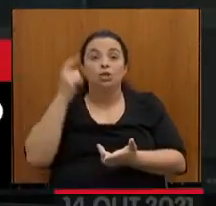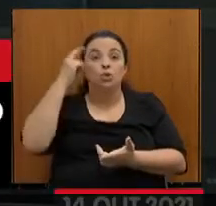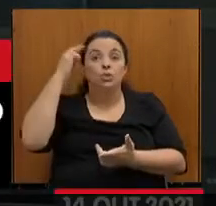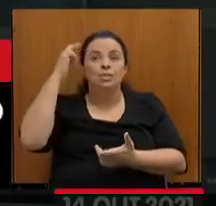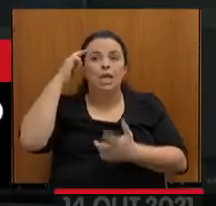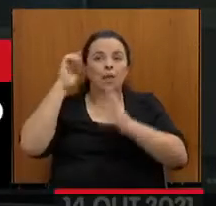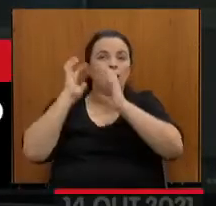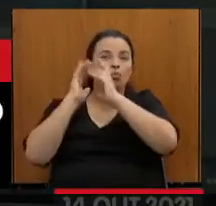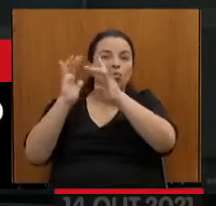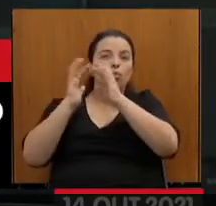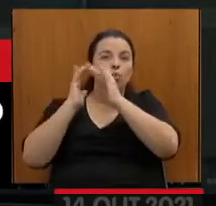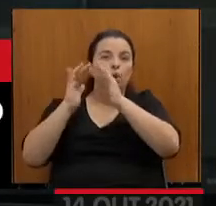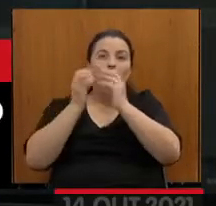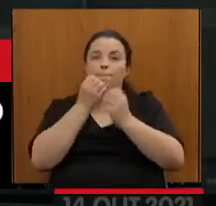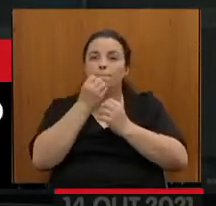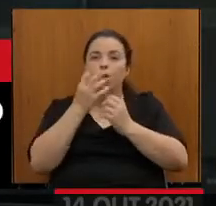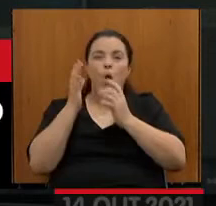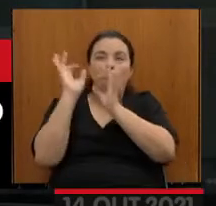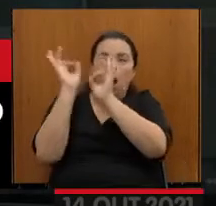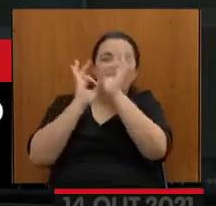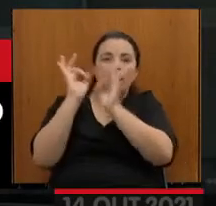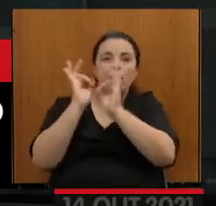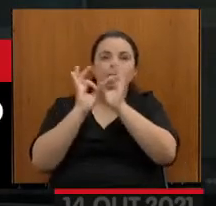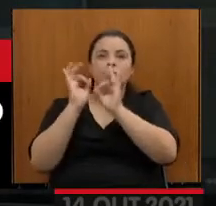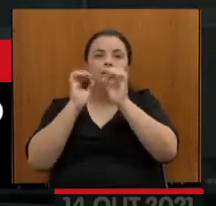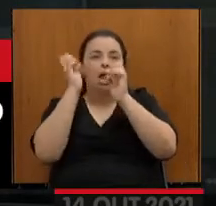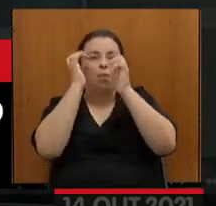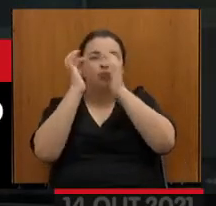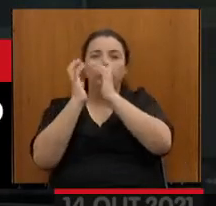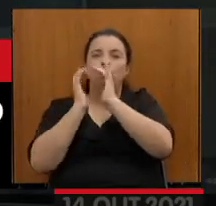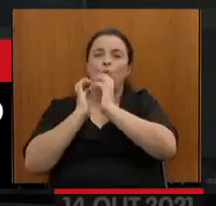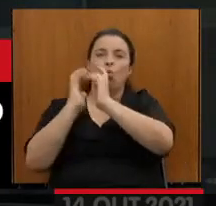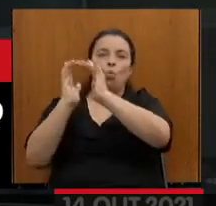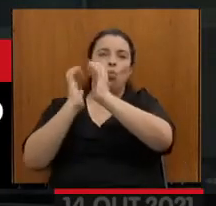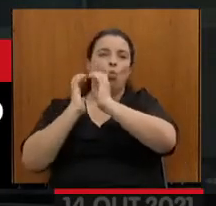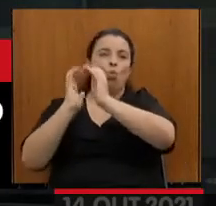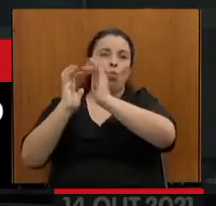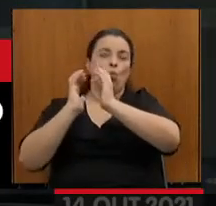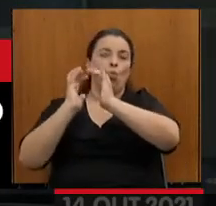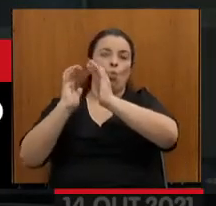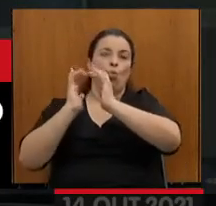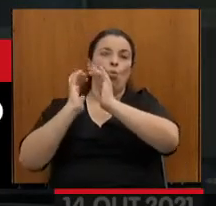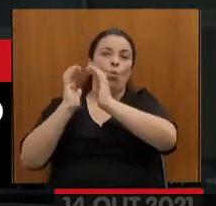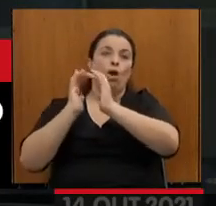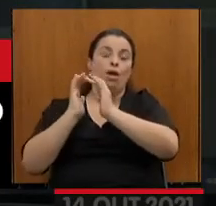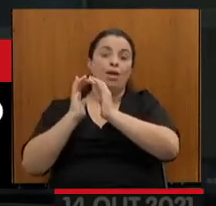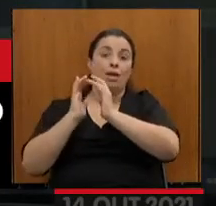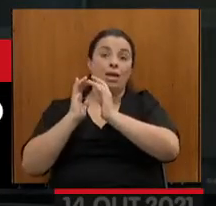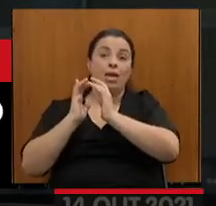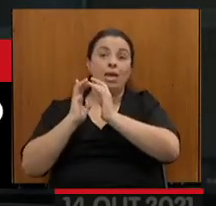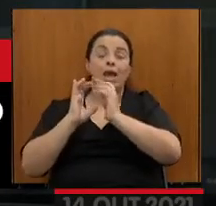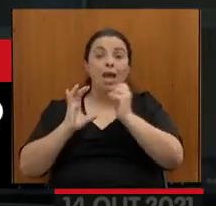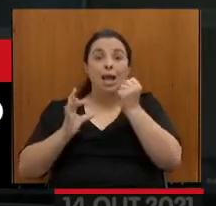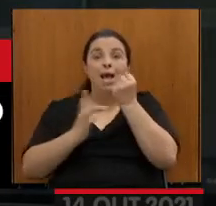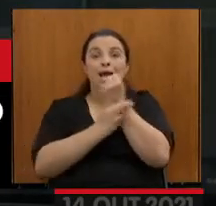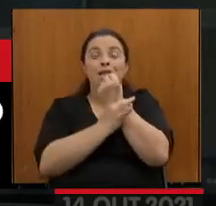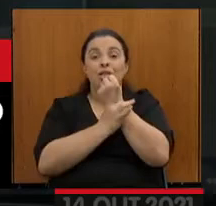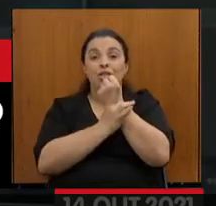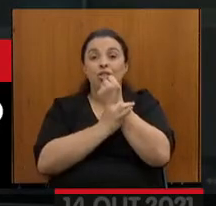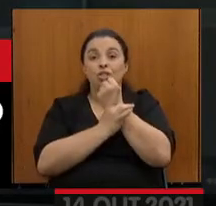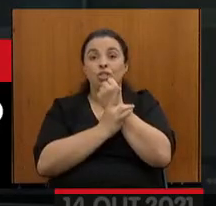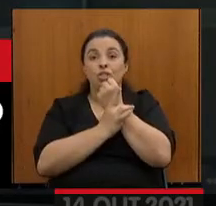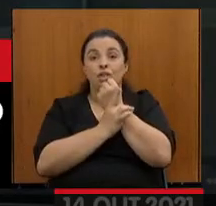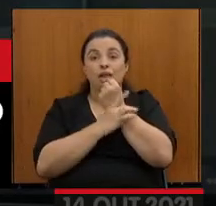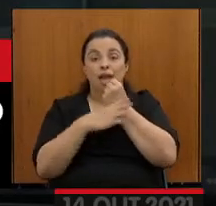se organizar, de se multiplicar e de garantir o quê? Habilidades que são indispensáveis para uma